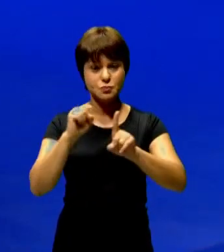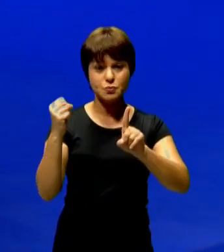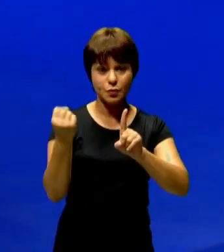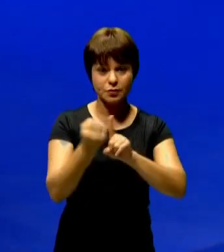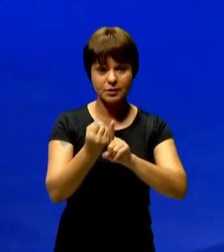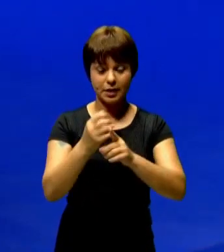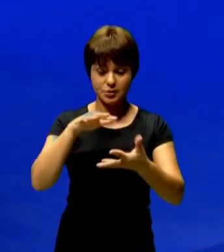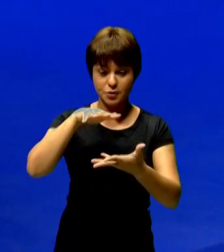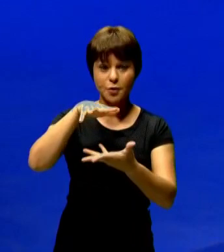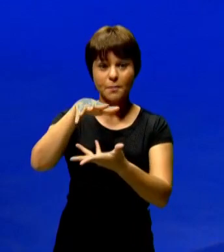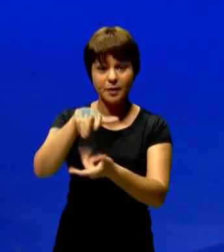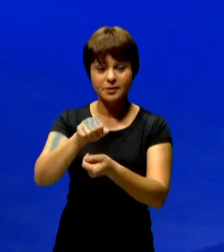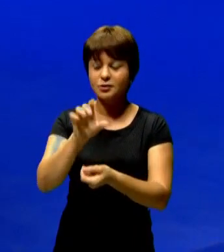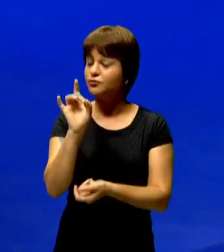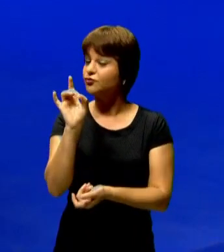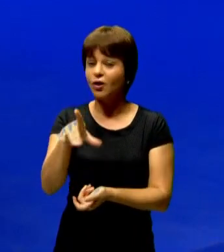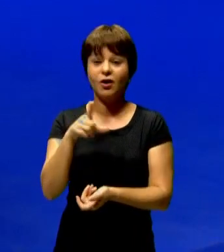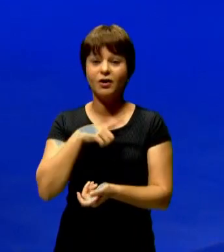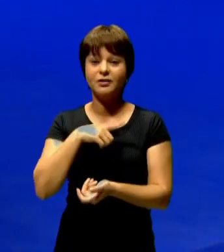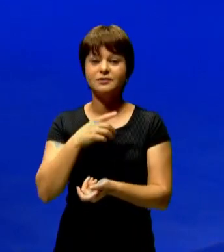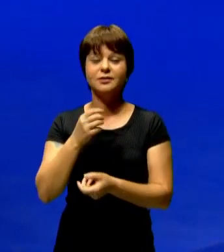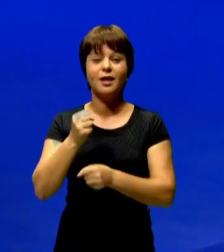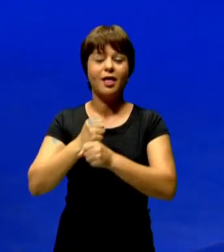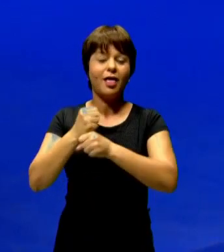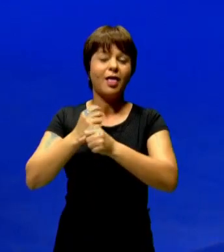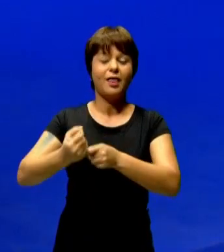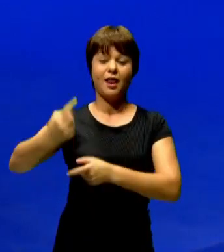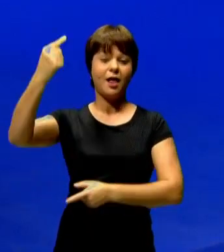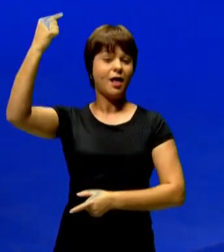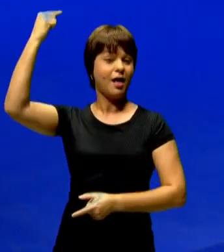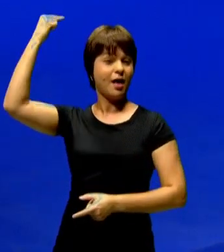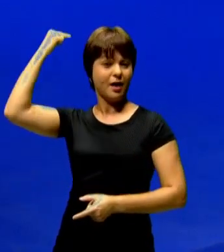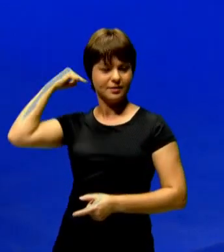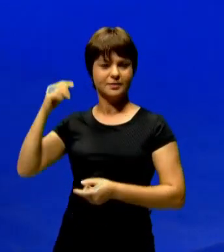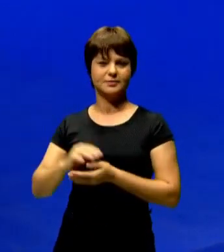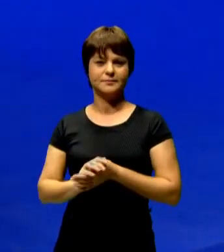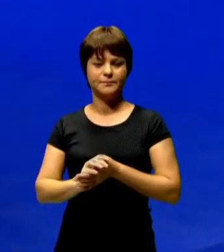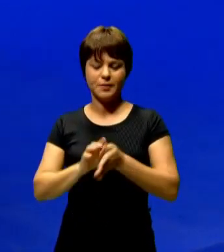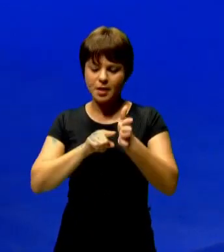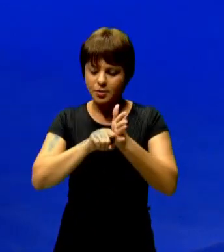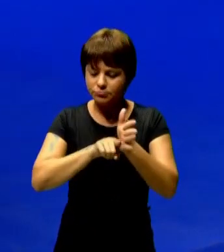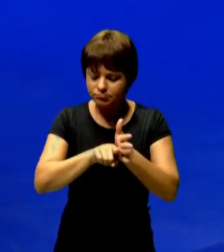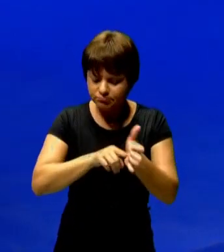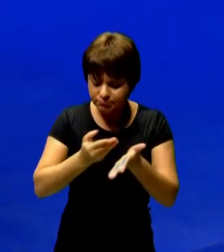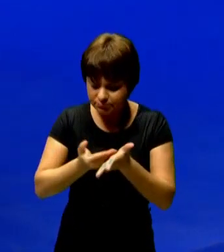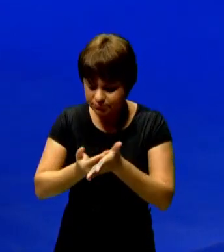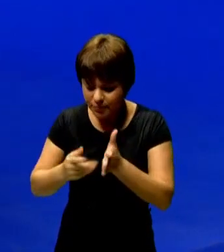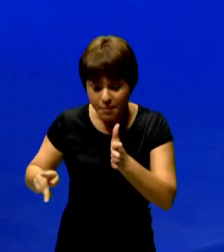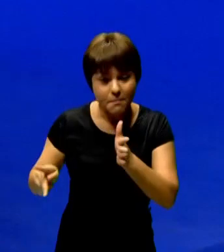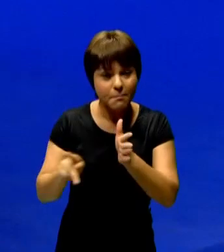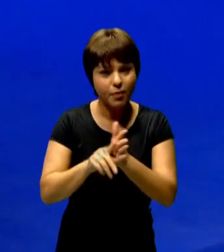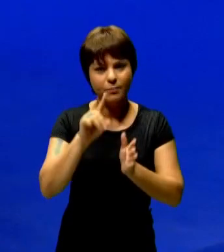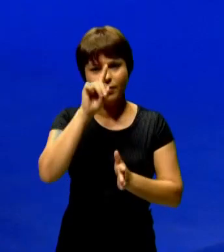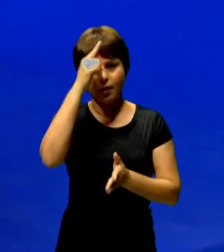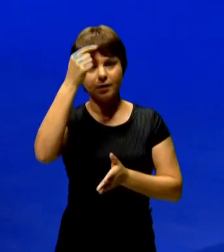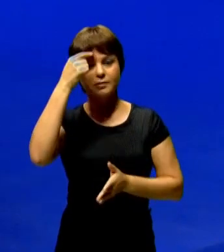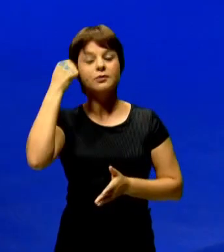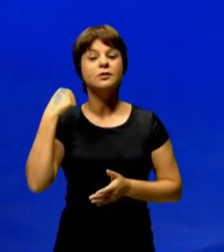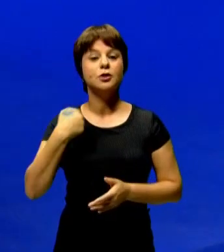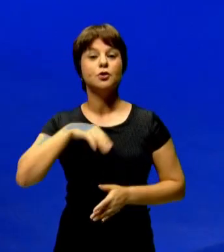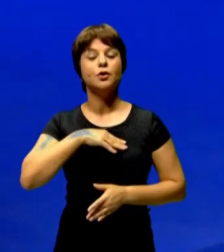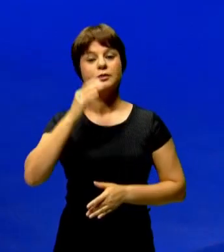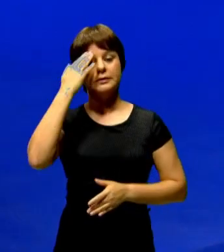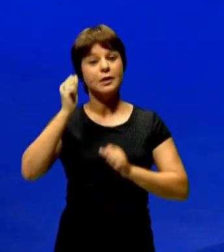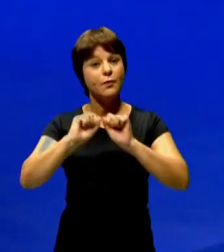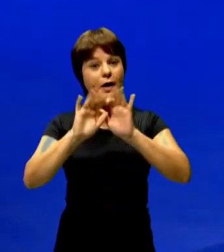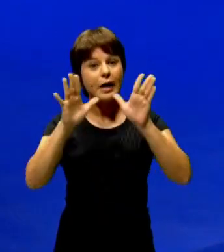nosso planeta existiam somente alguns milhares de anos. Com os estudos sobre a natureza, foi possível compreender de